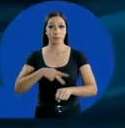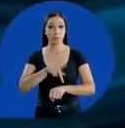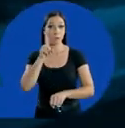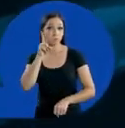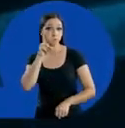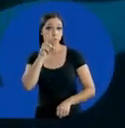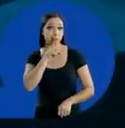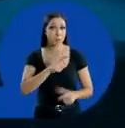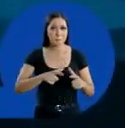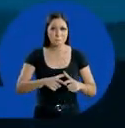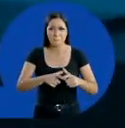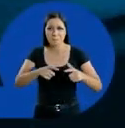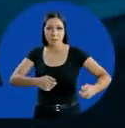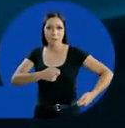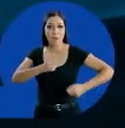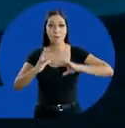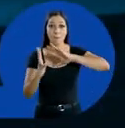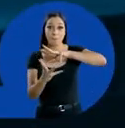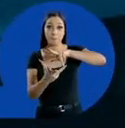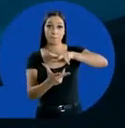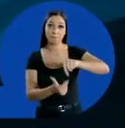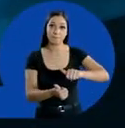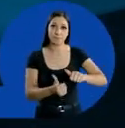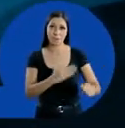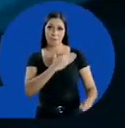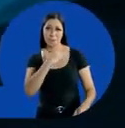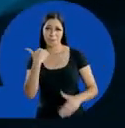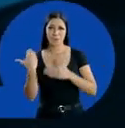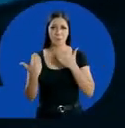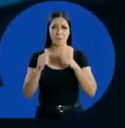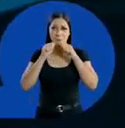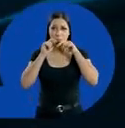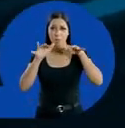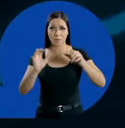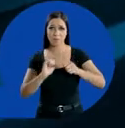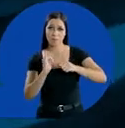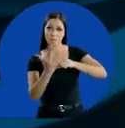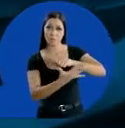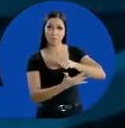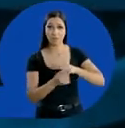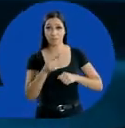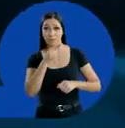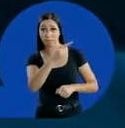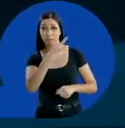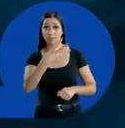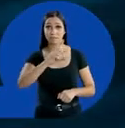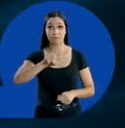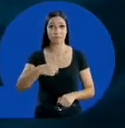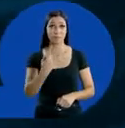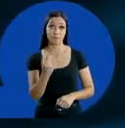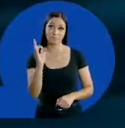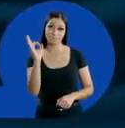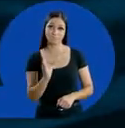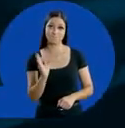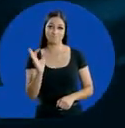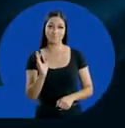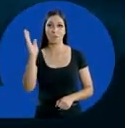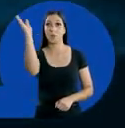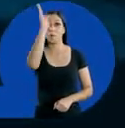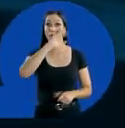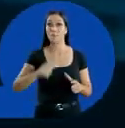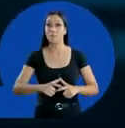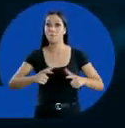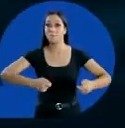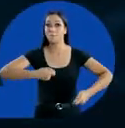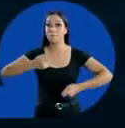Os Estados Unidos são a maior economia do mundo. E a mortalidade da Covid-19 por lá está em 3,1%. O Brasil, a maior